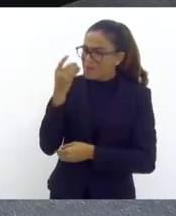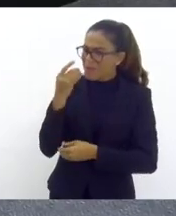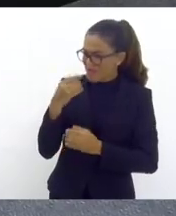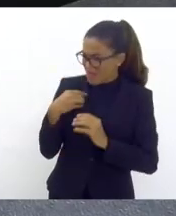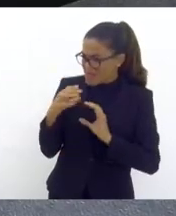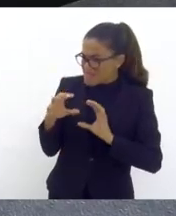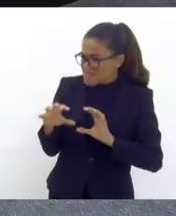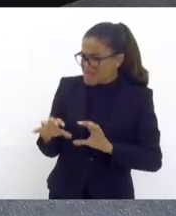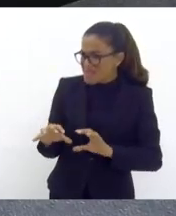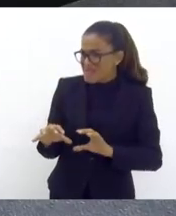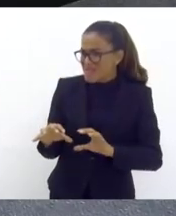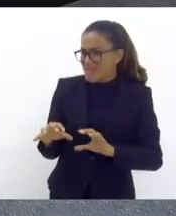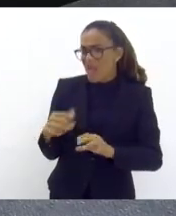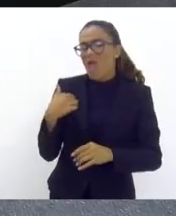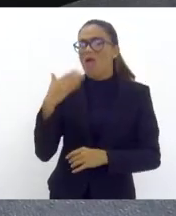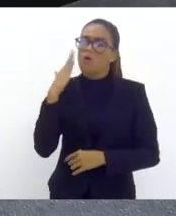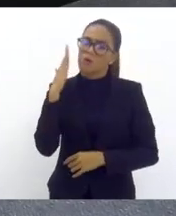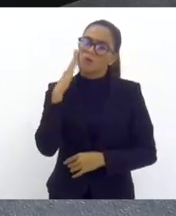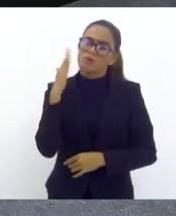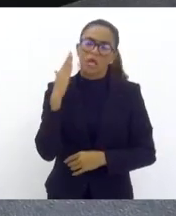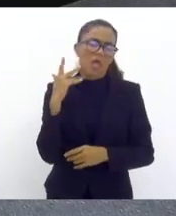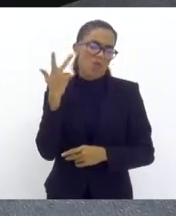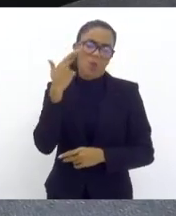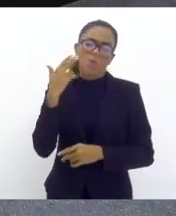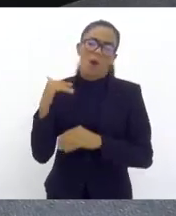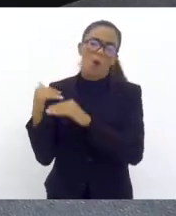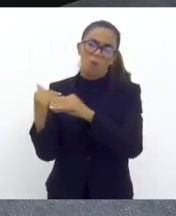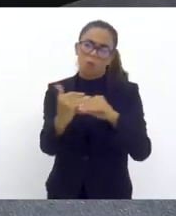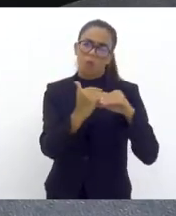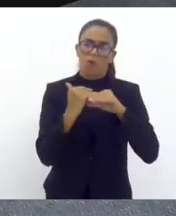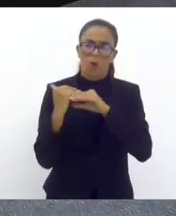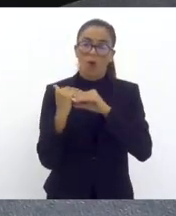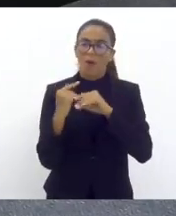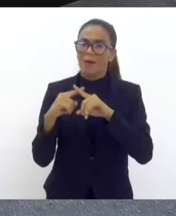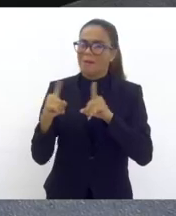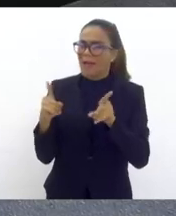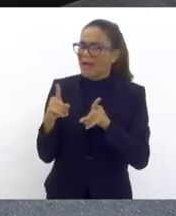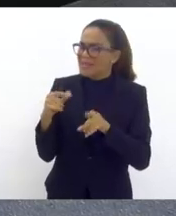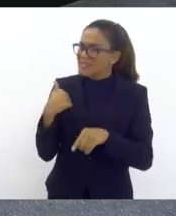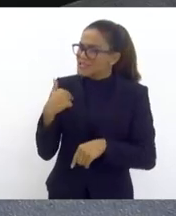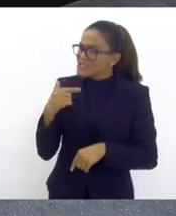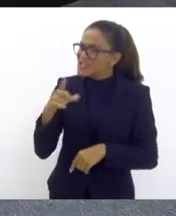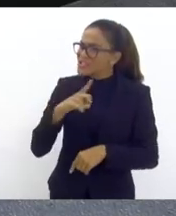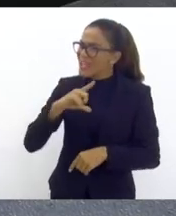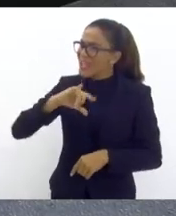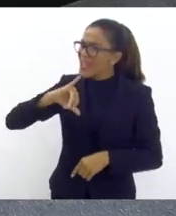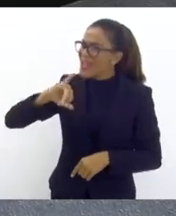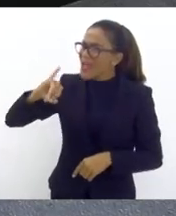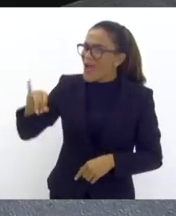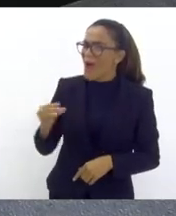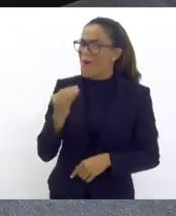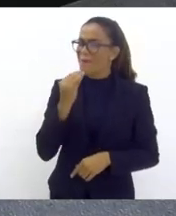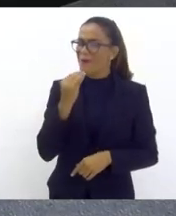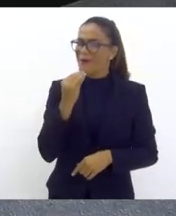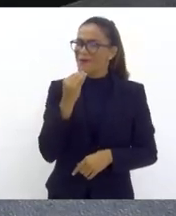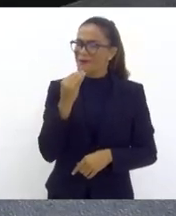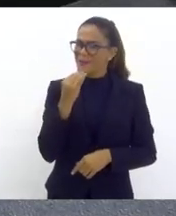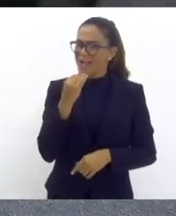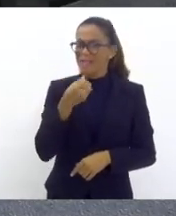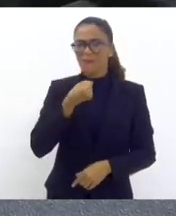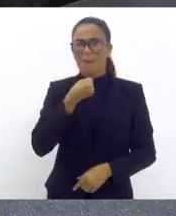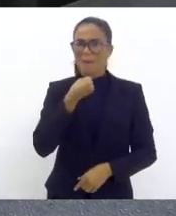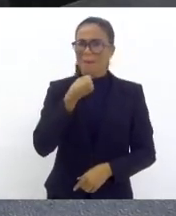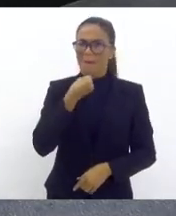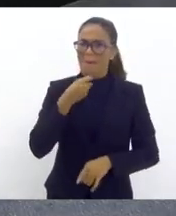melhor do que qualquer pessoa que somos pessoas normais e comuns como qualquer outra mas nós temos essa possibilidade de vir aqui e usar a Tribuna e poder falar